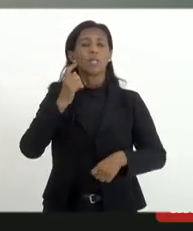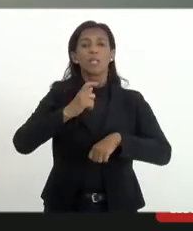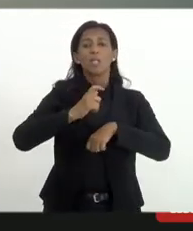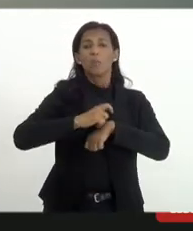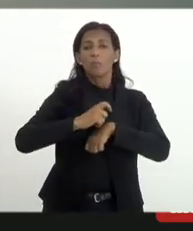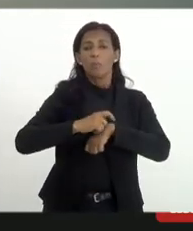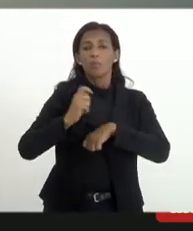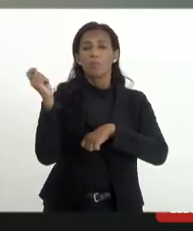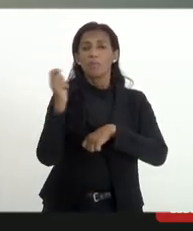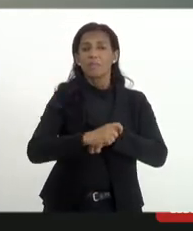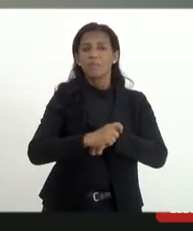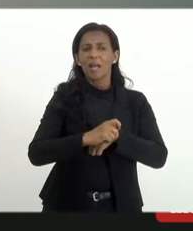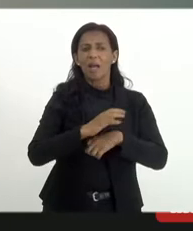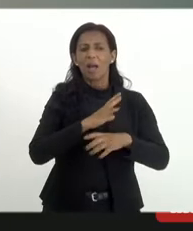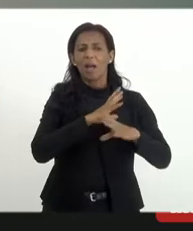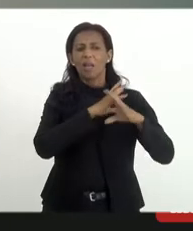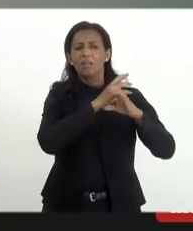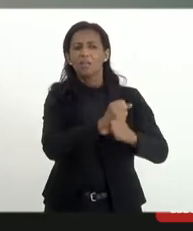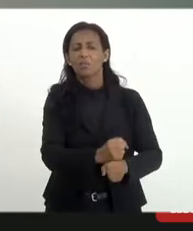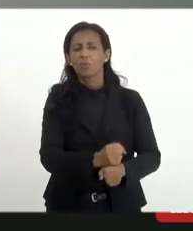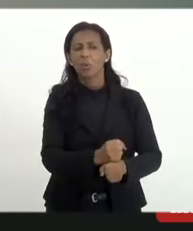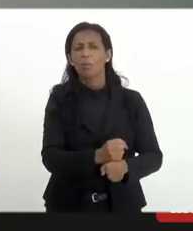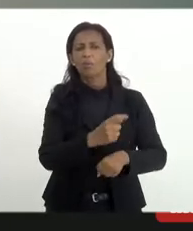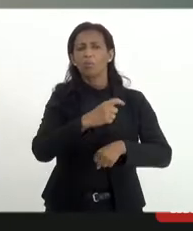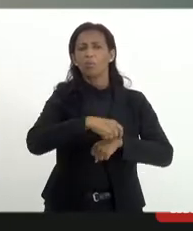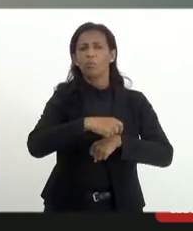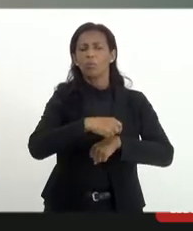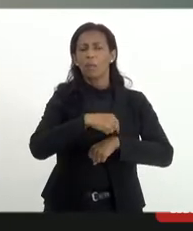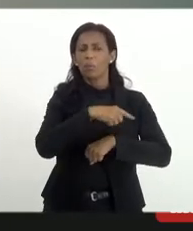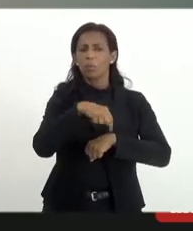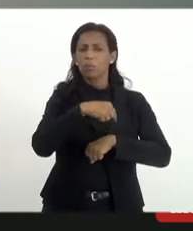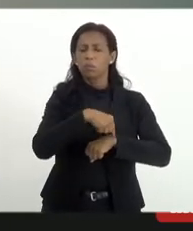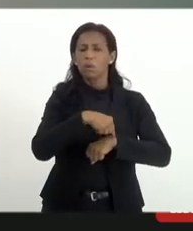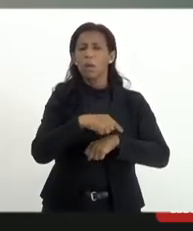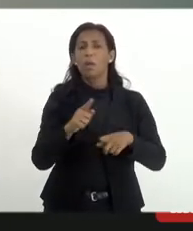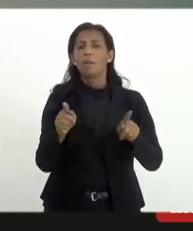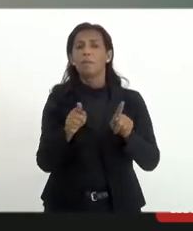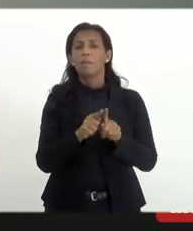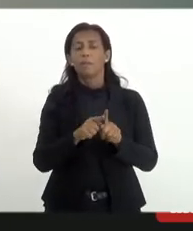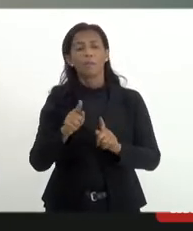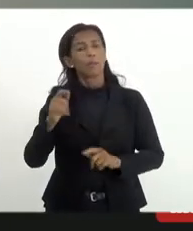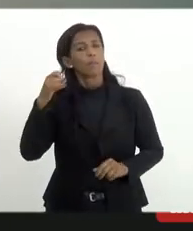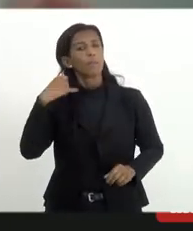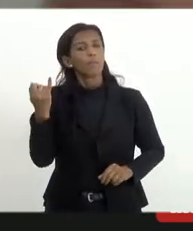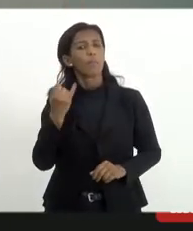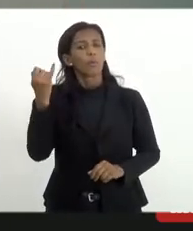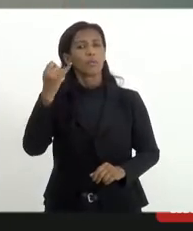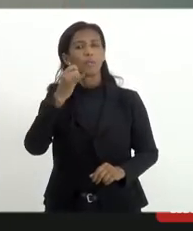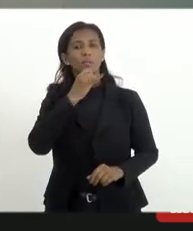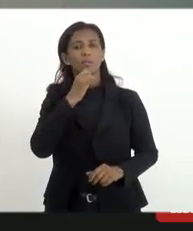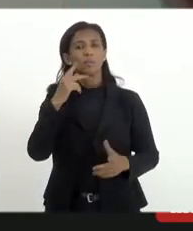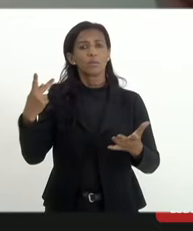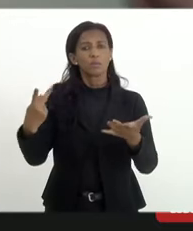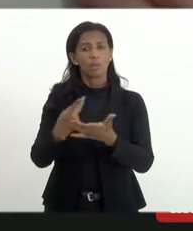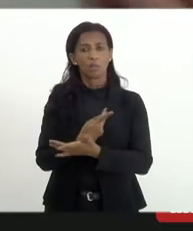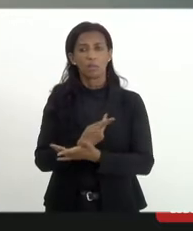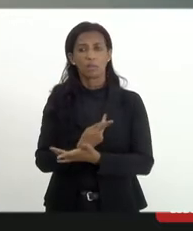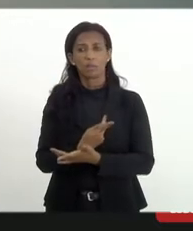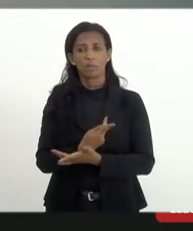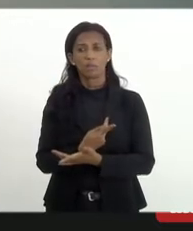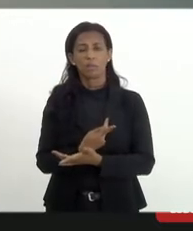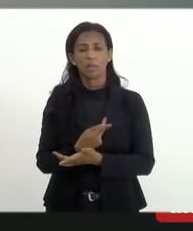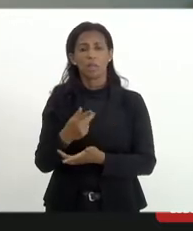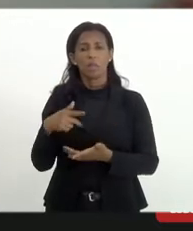se dá a contagem de prazos, acho que tem que estar isso muito claro. E eu também considero importante, por exemplo, o que está acontecendo agora no âmbito da